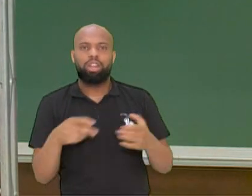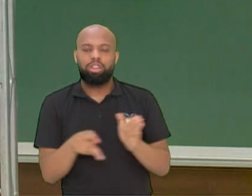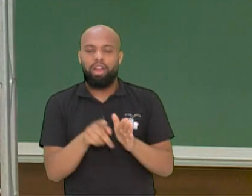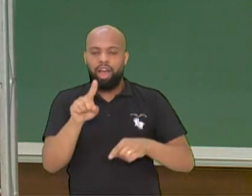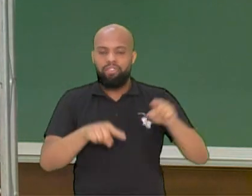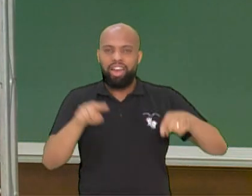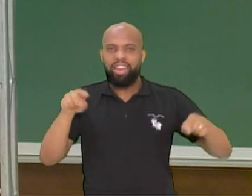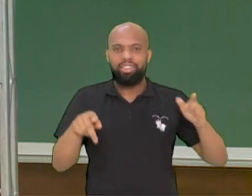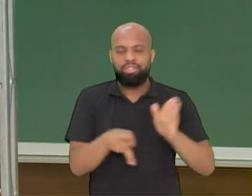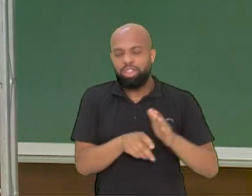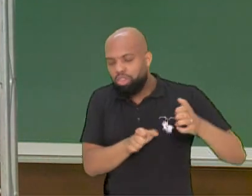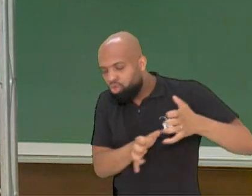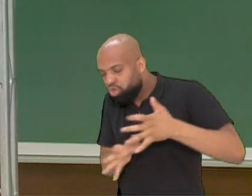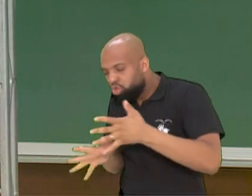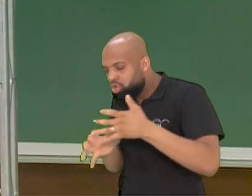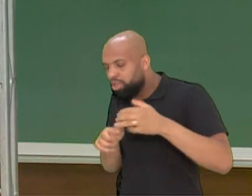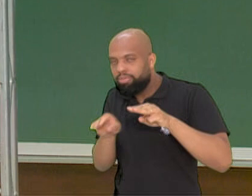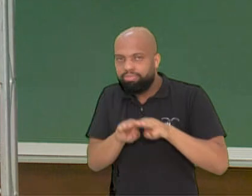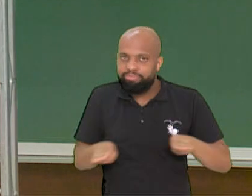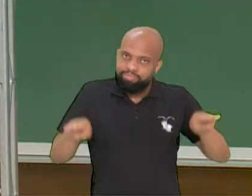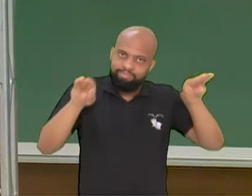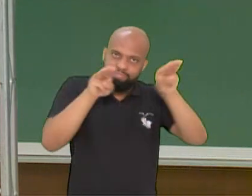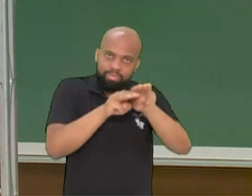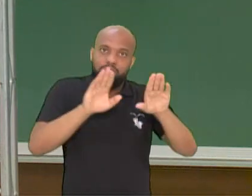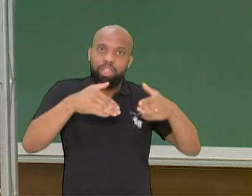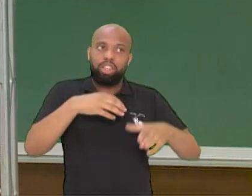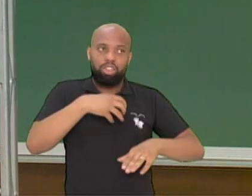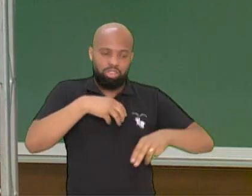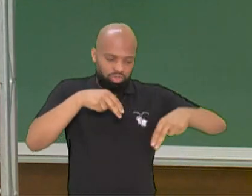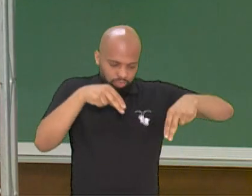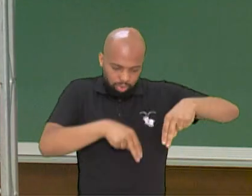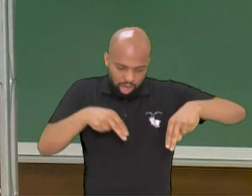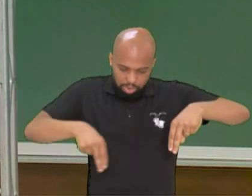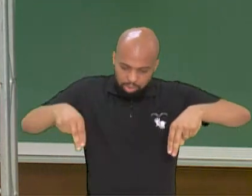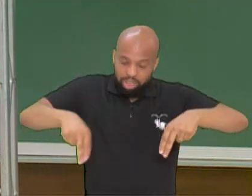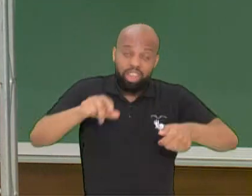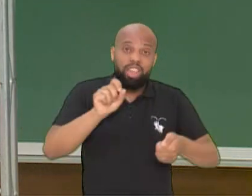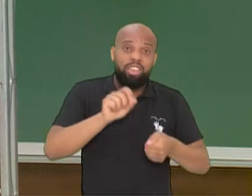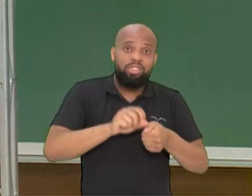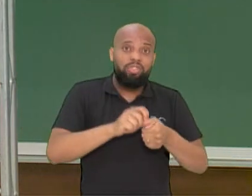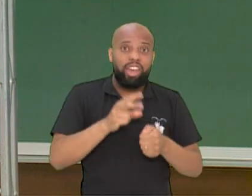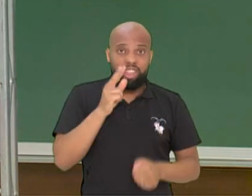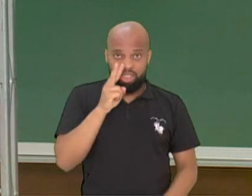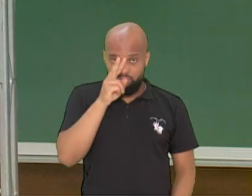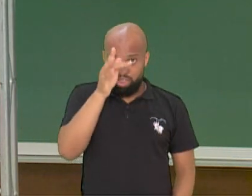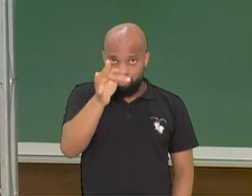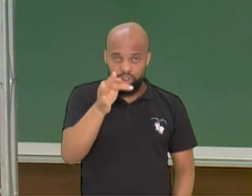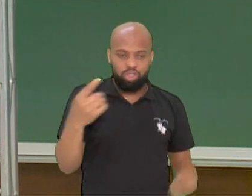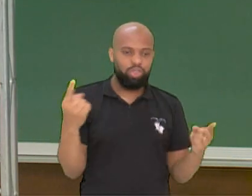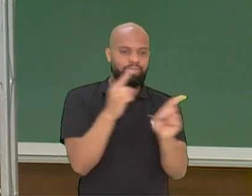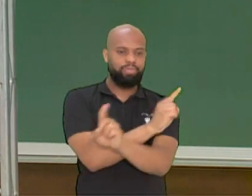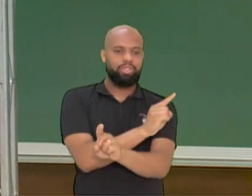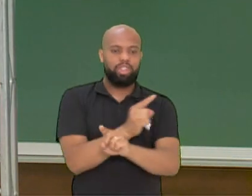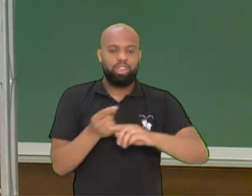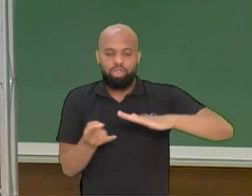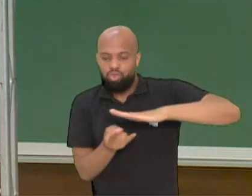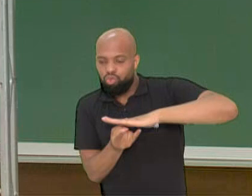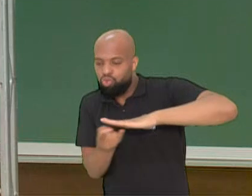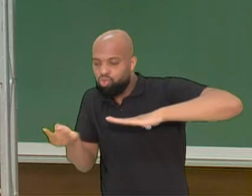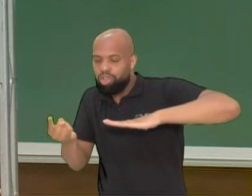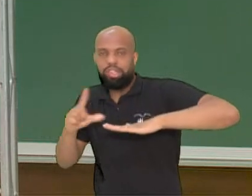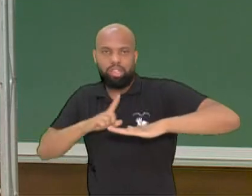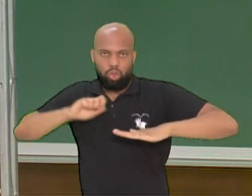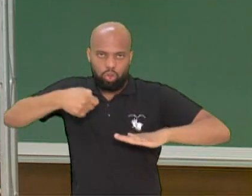fluxo magnético. Então, a bobina gera uma força oposta, magnética oposta, sobre os ímãs que estão atuando sobre